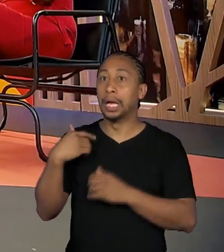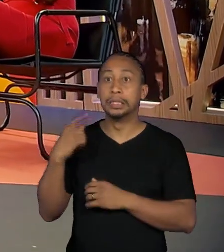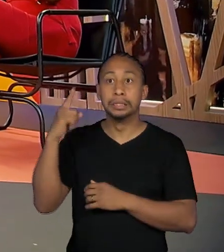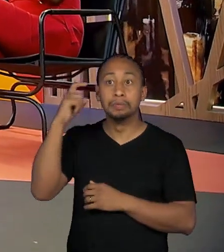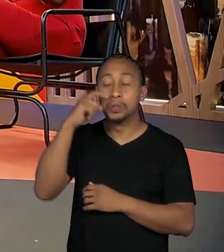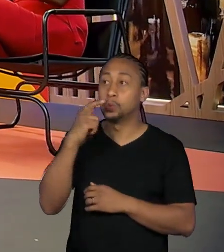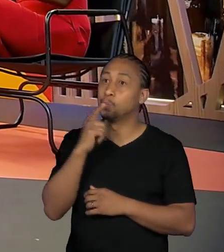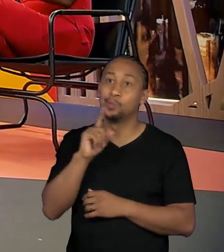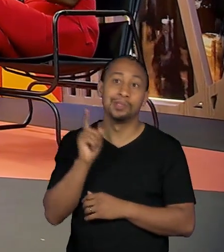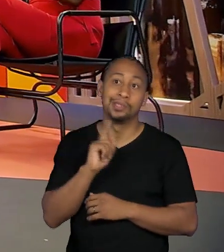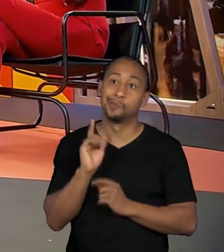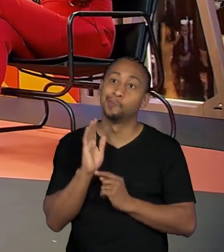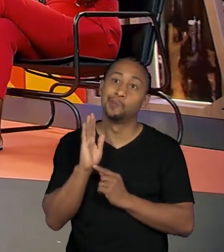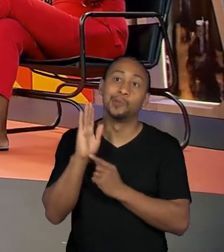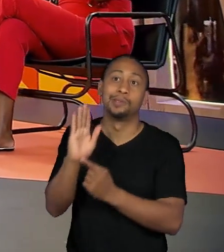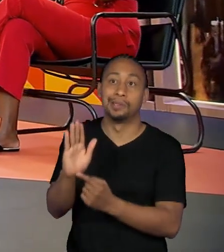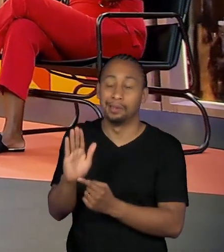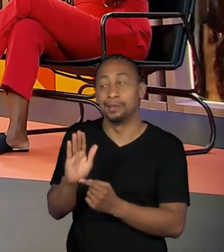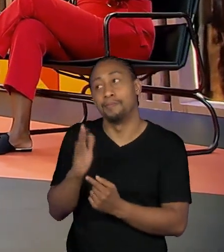de ostentar signos